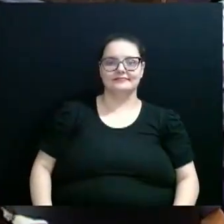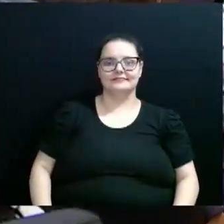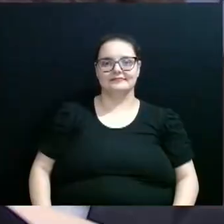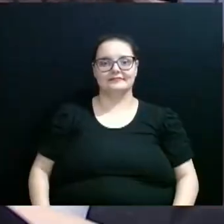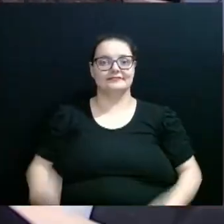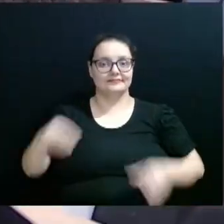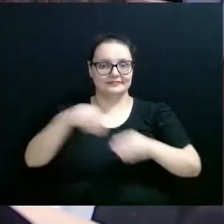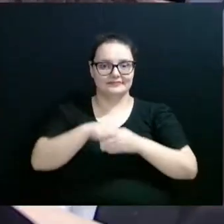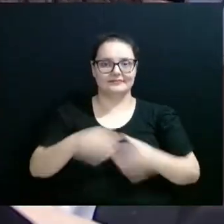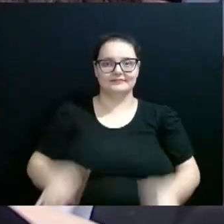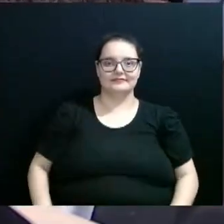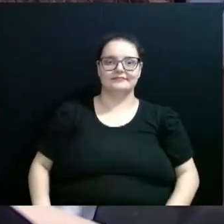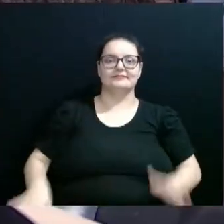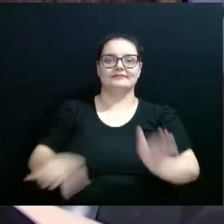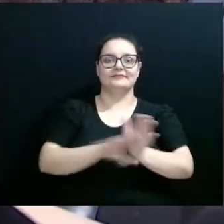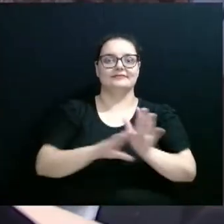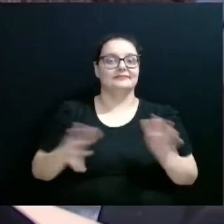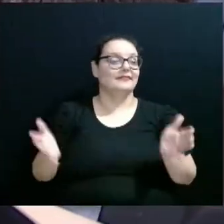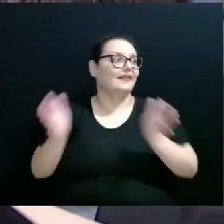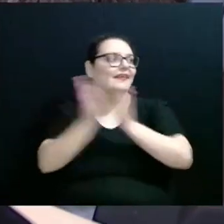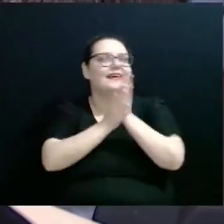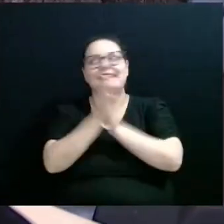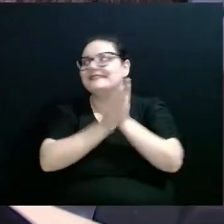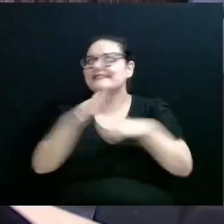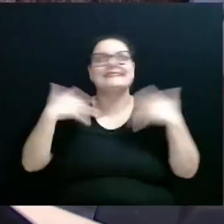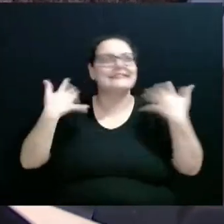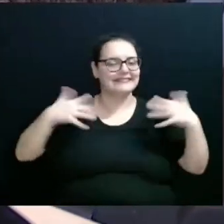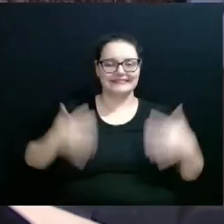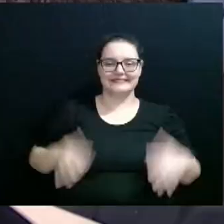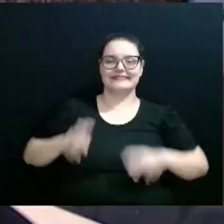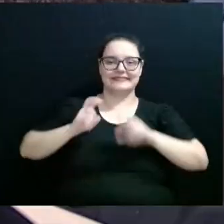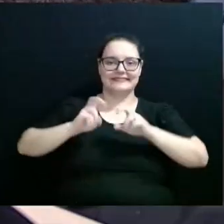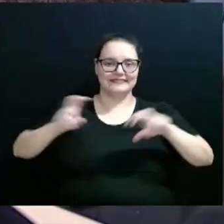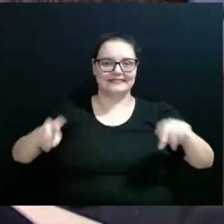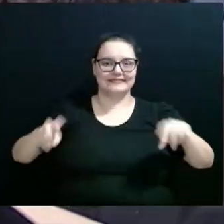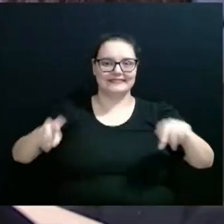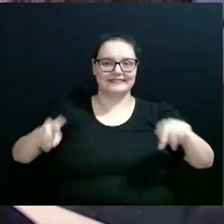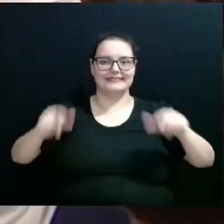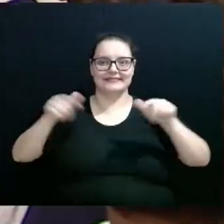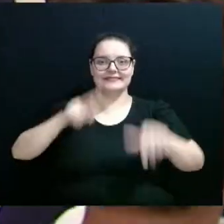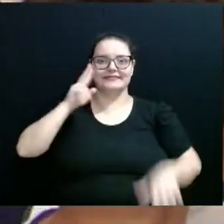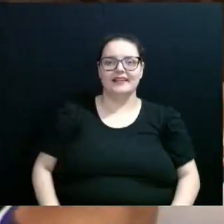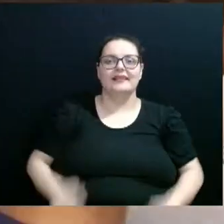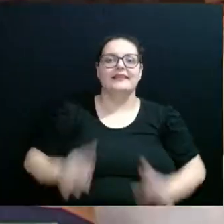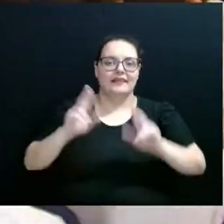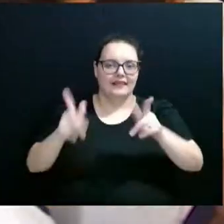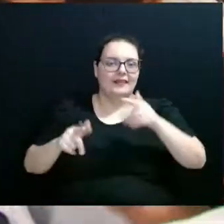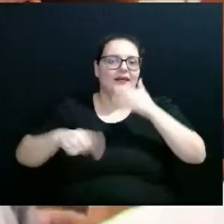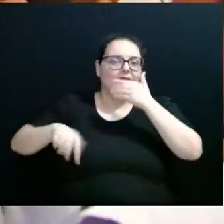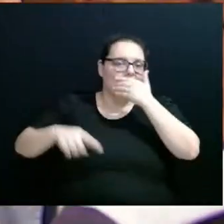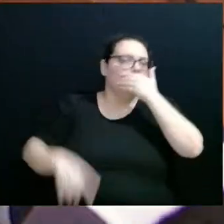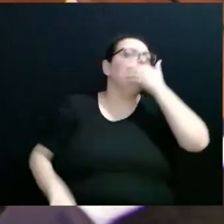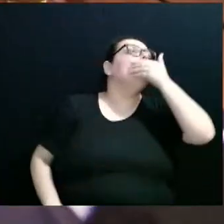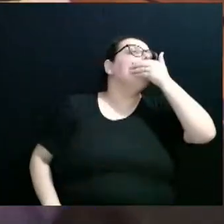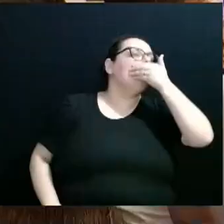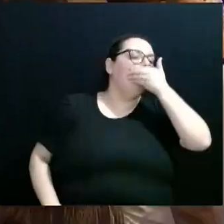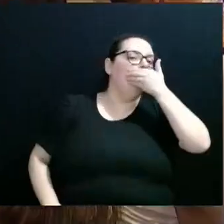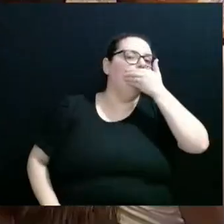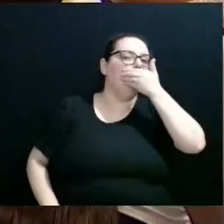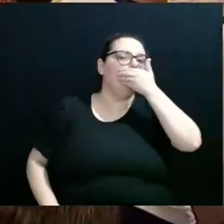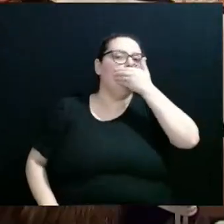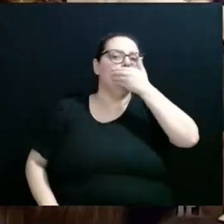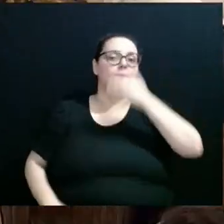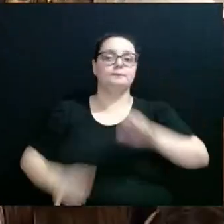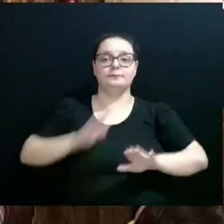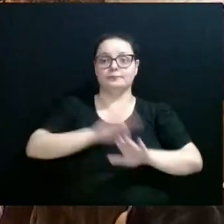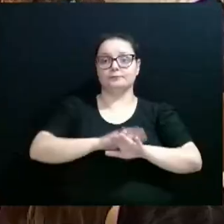muito empolgados. Ver esse espaço, poder sentar nas cadeiras, é muito diferente para eles. As atividades desenvolvidas